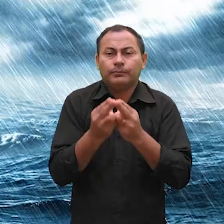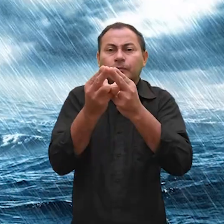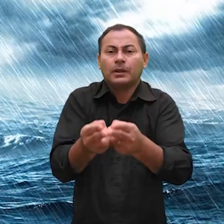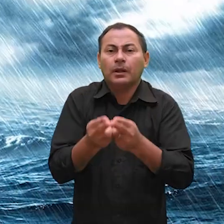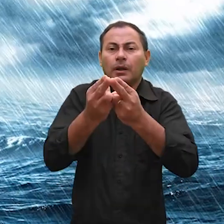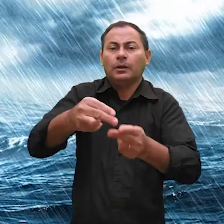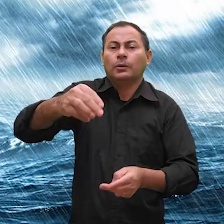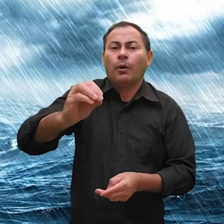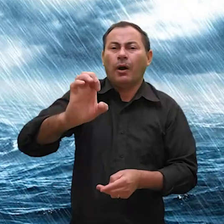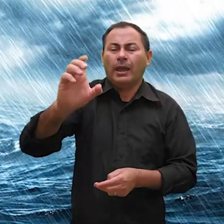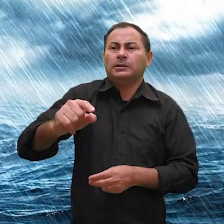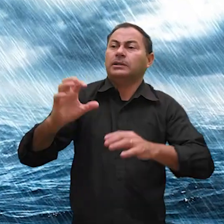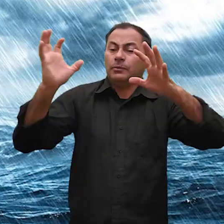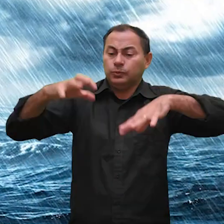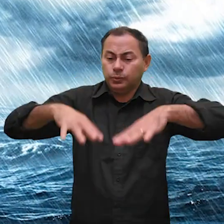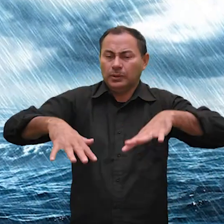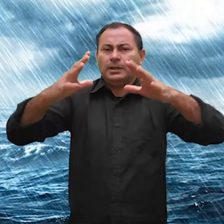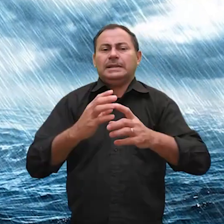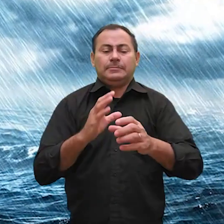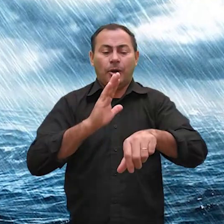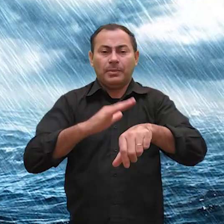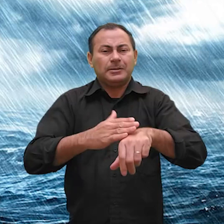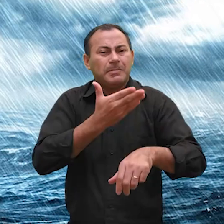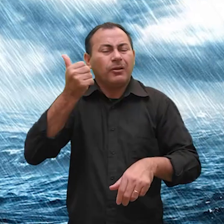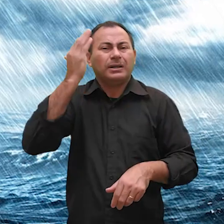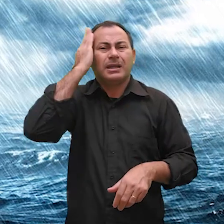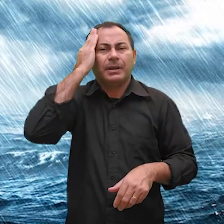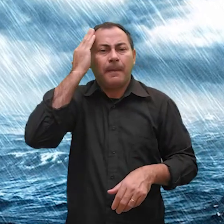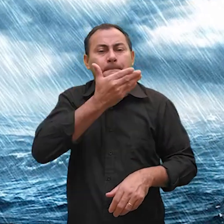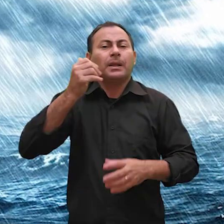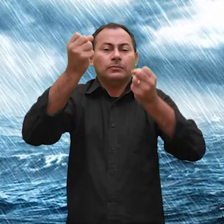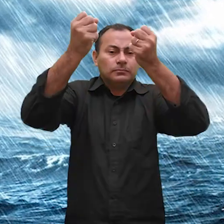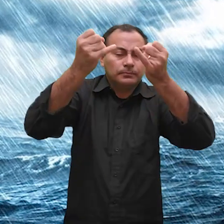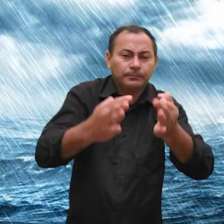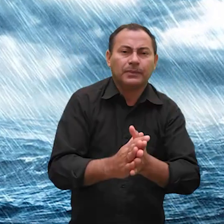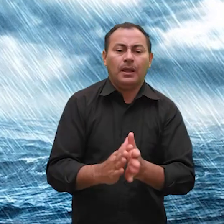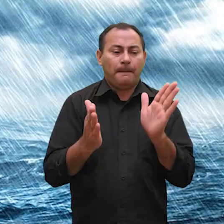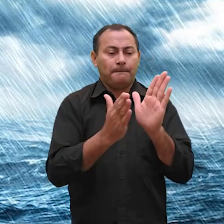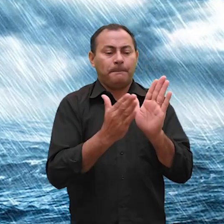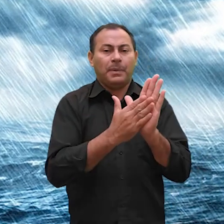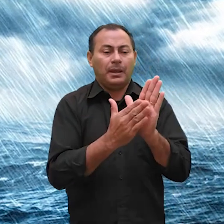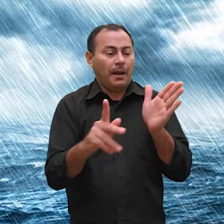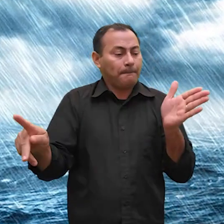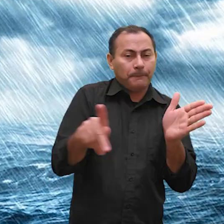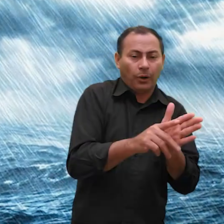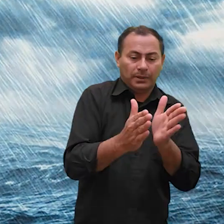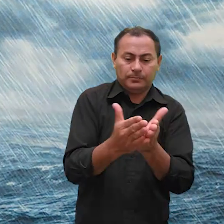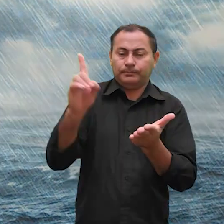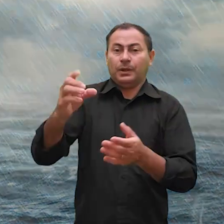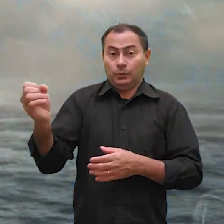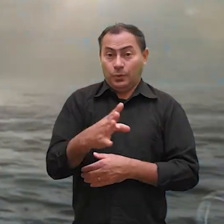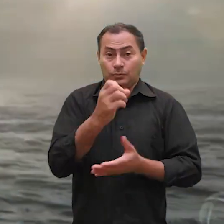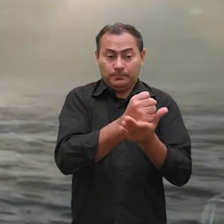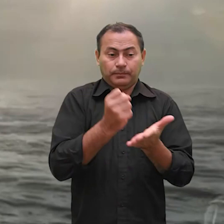e o dilúvio. Esse é um bom ponto para descobrir que o melhor comentário sobre a Bíblia é a própria Bíblia.